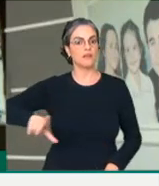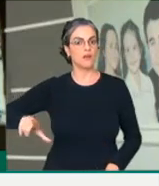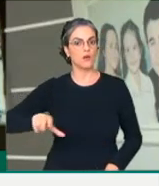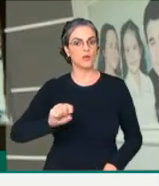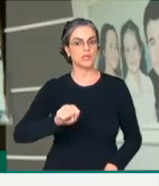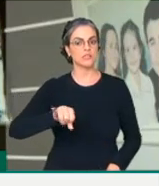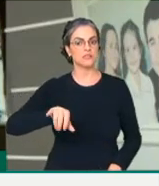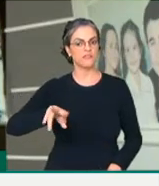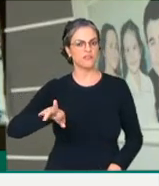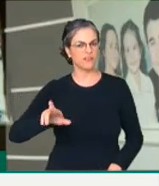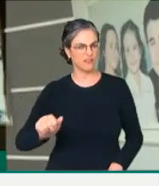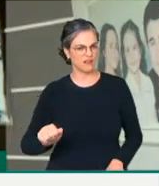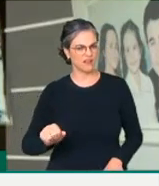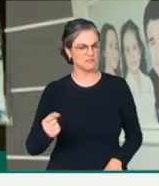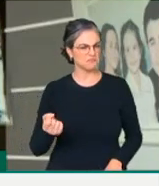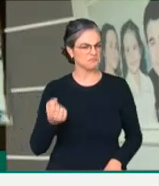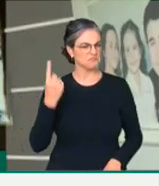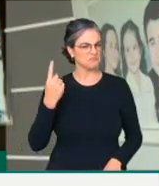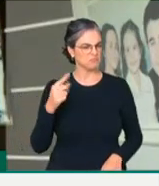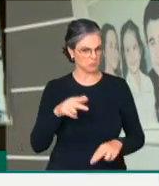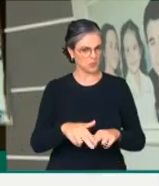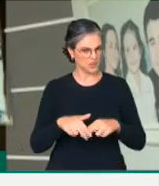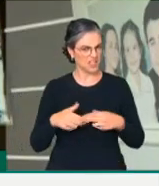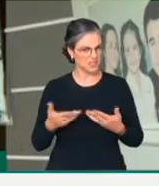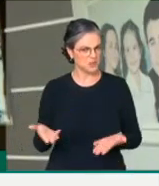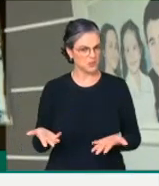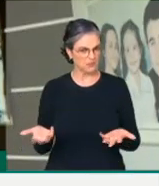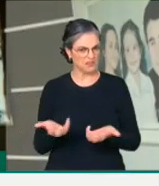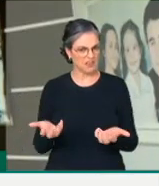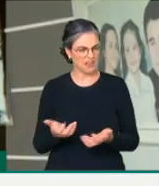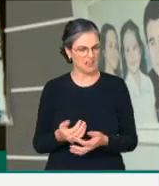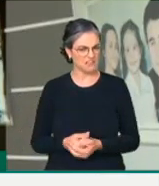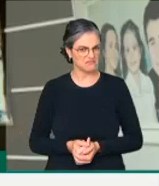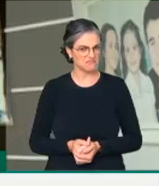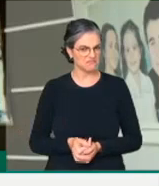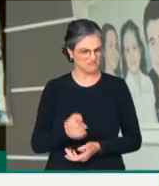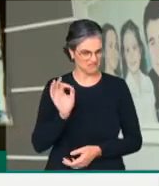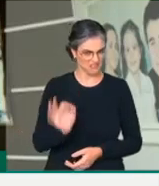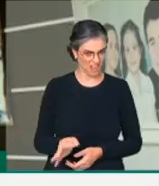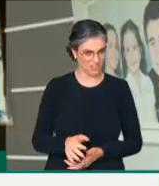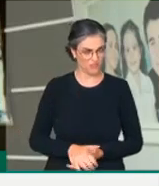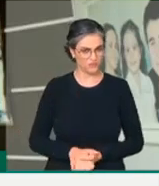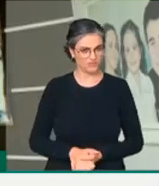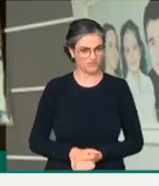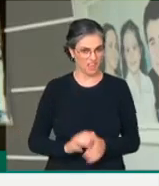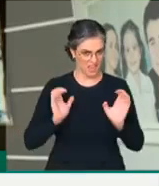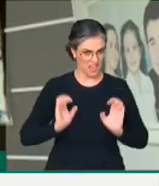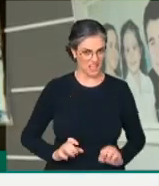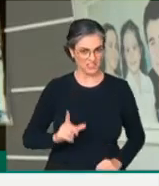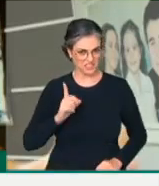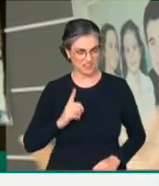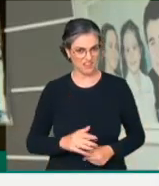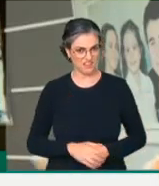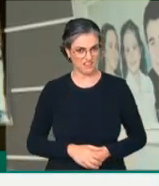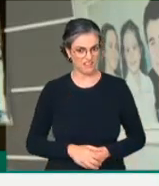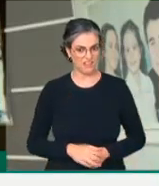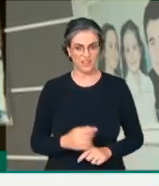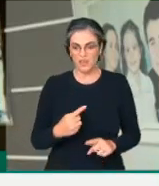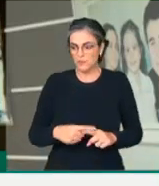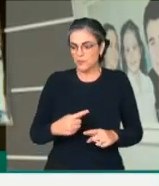Terá sido isto proposital? É justo? É ético com o que fizemos na sessão em